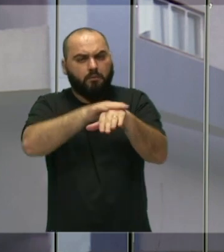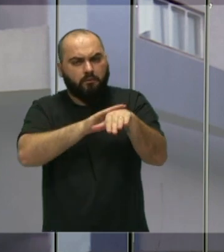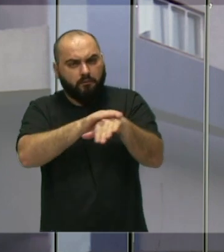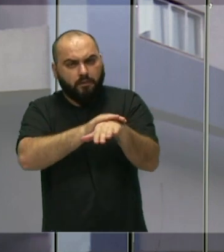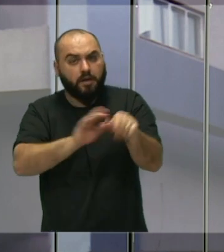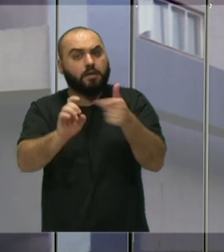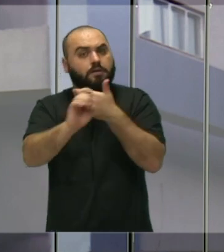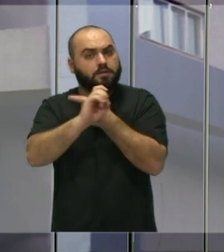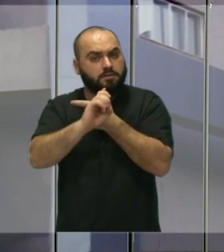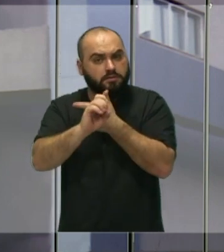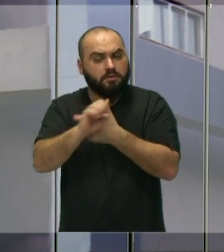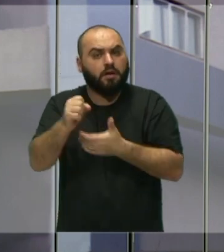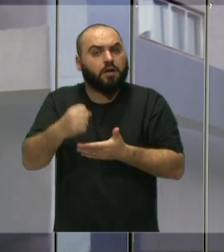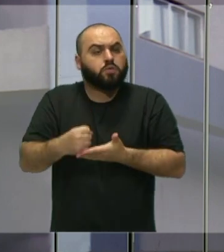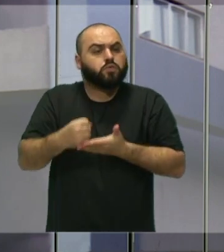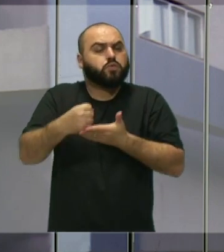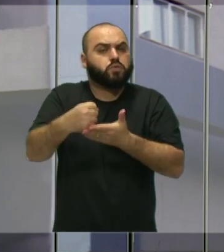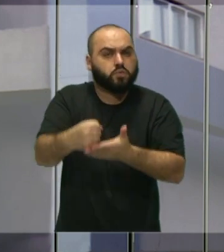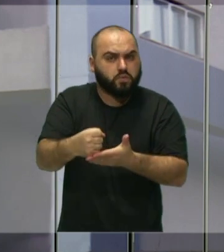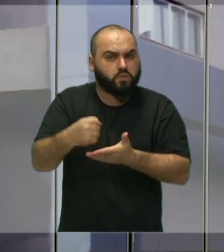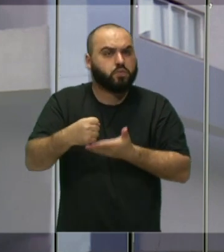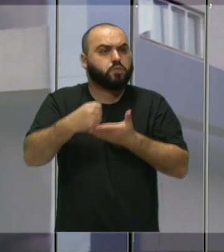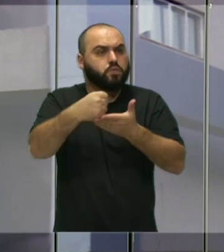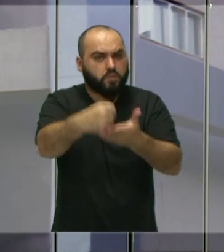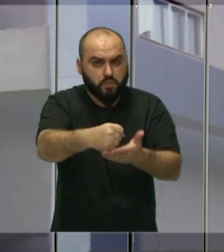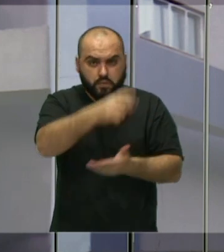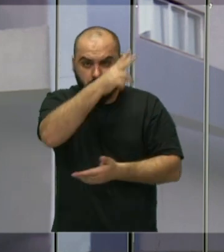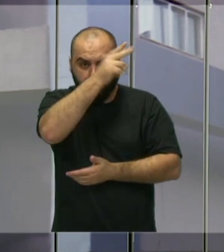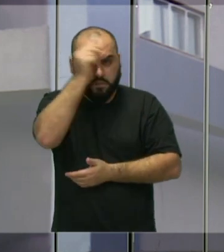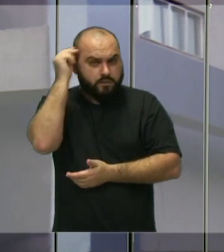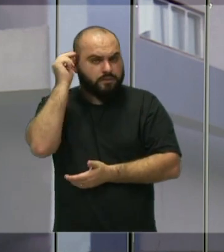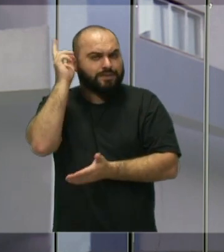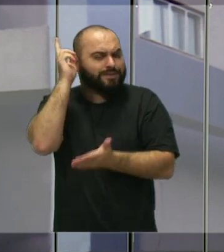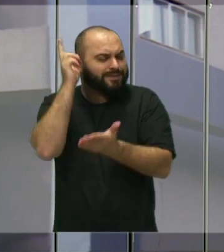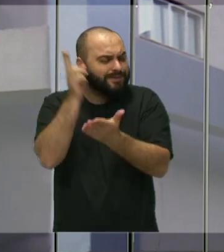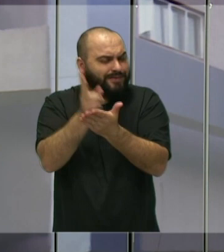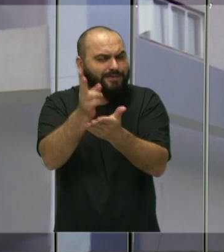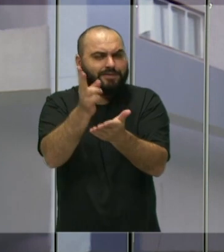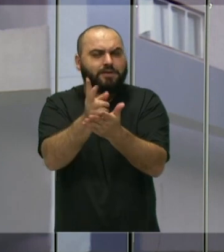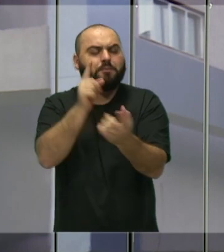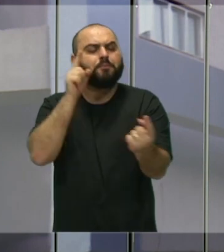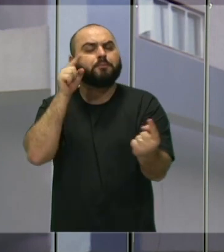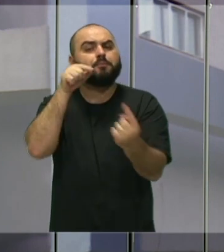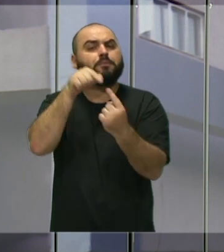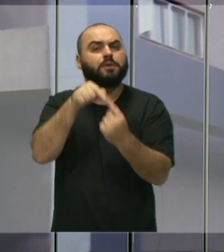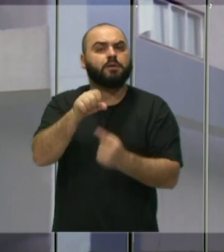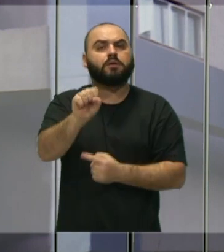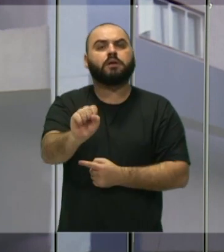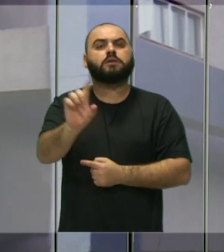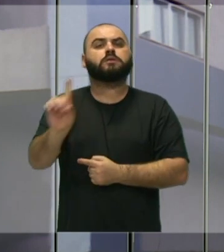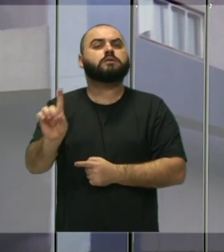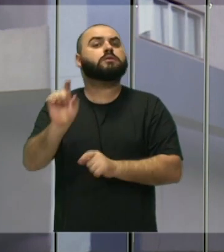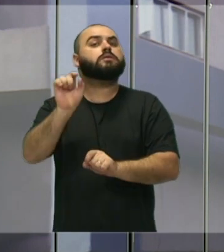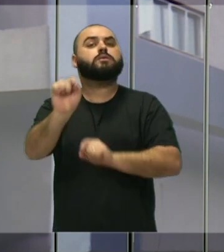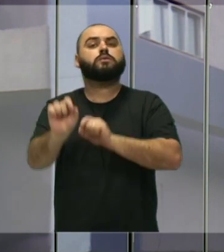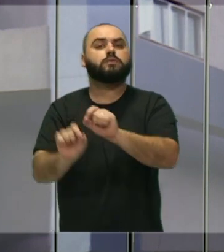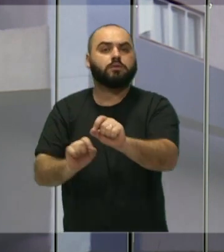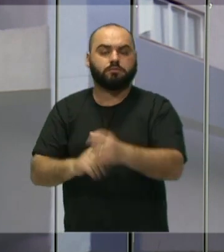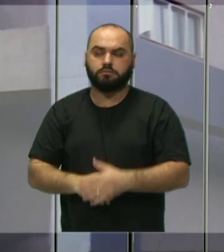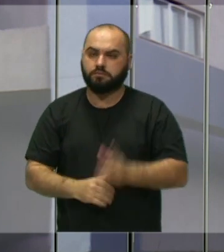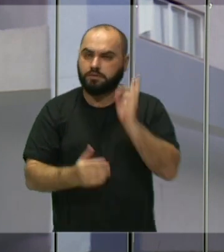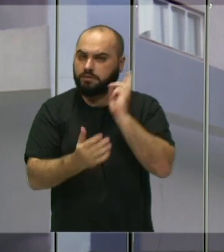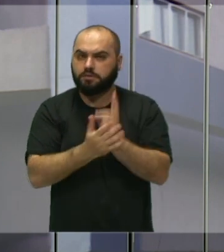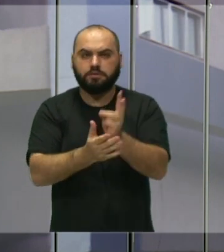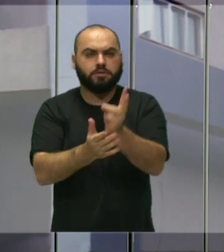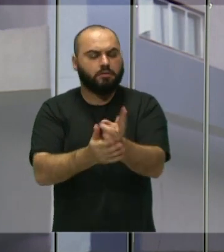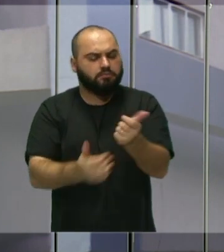e contribuindo com o governo, desde o início o objetivo do Solidariedade foi estar ao lado